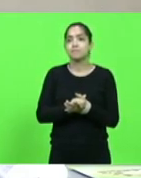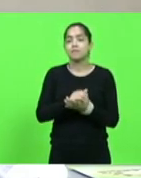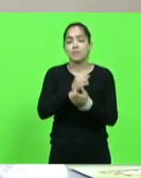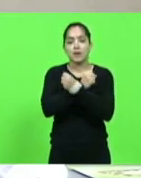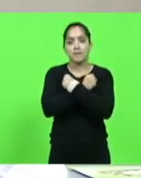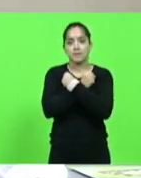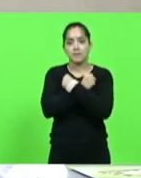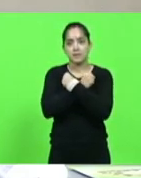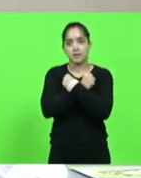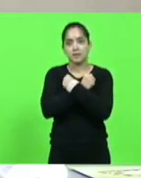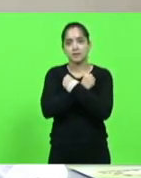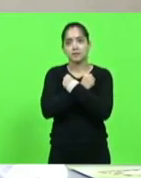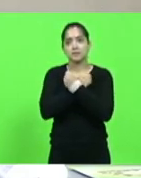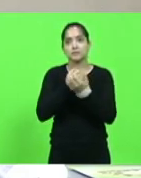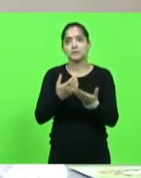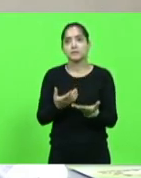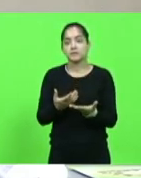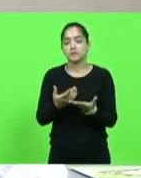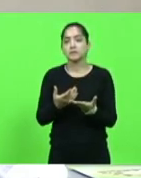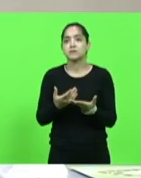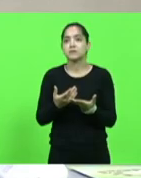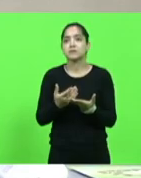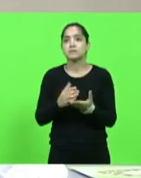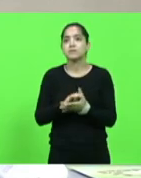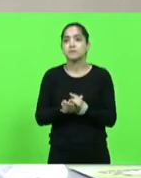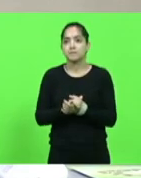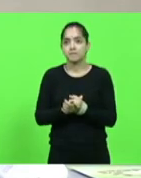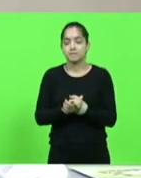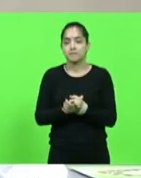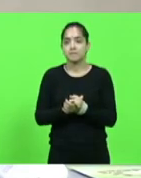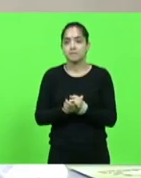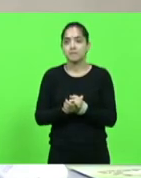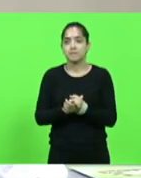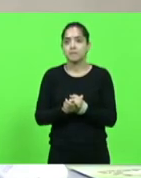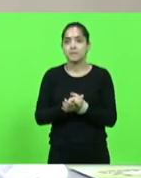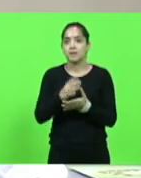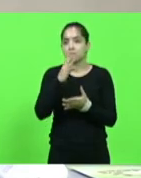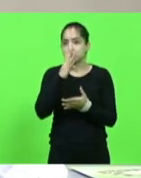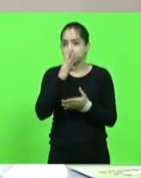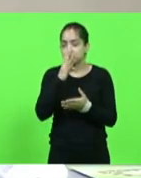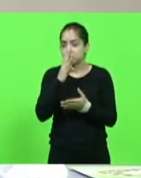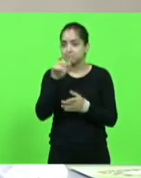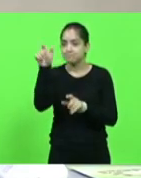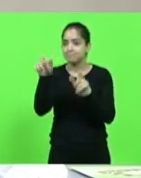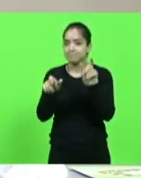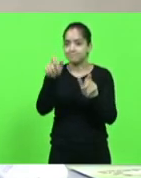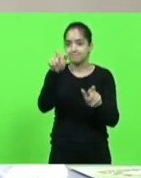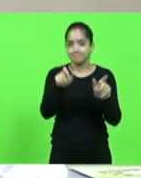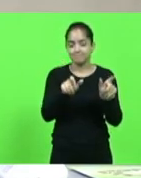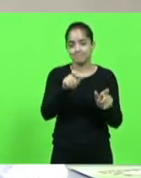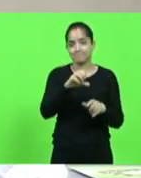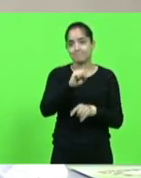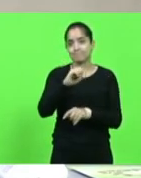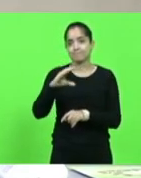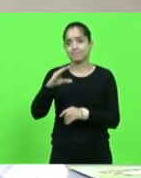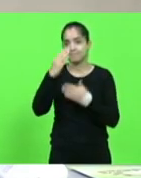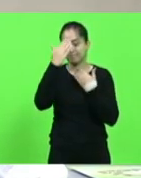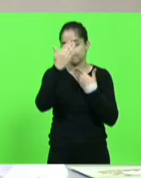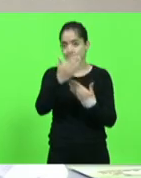Abraço dos grãos mestres, nossos veneráveis e demais irmãos da maçonaria catarinense. Muito obrigado.